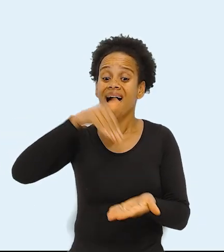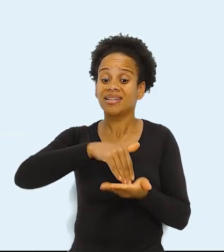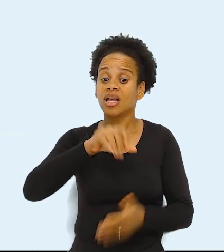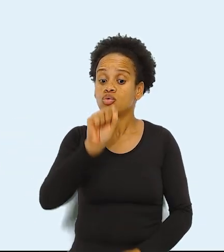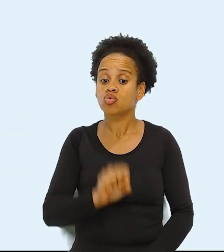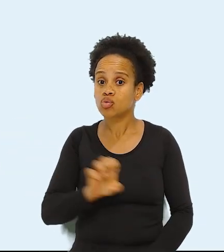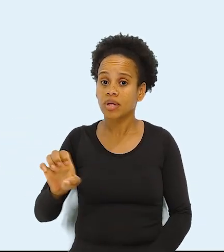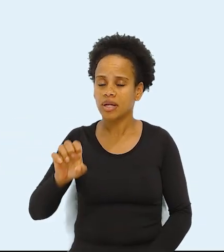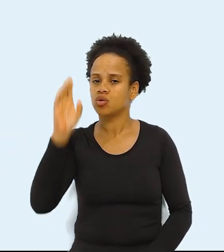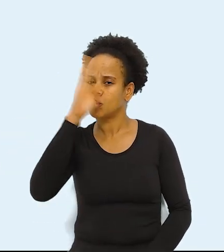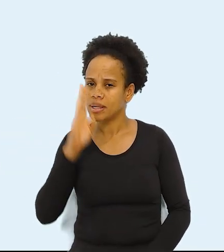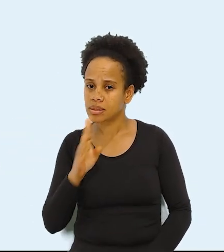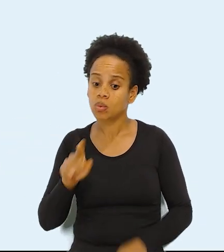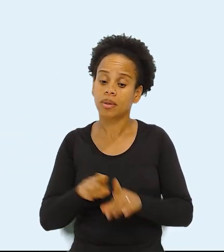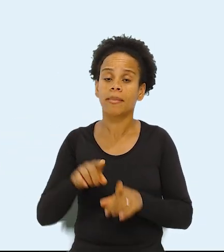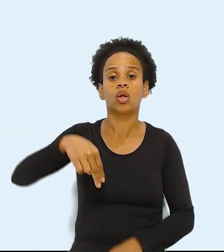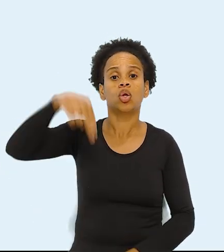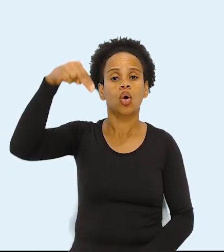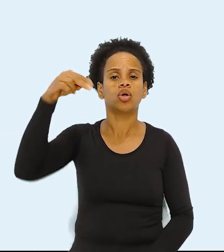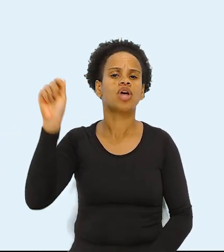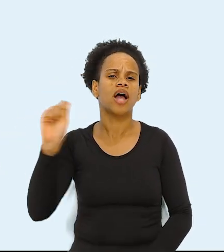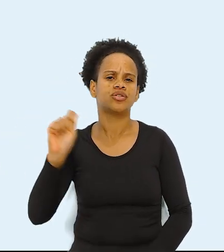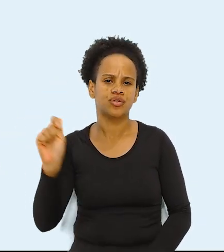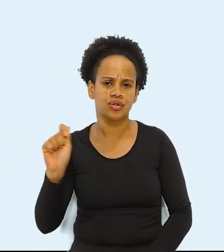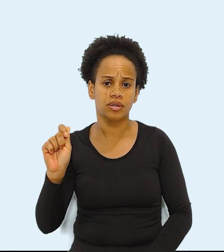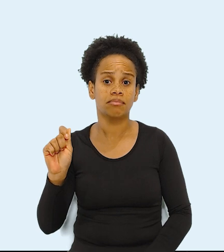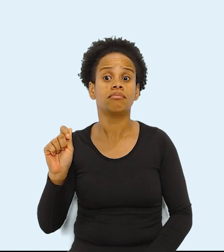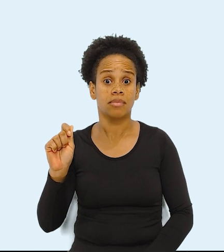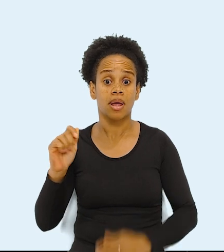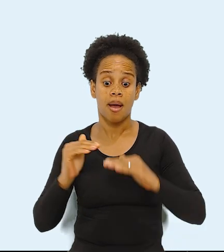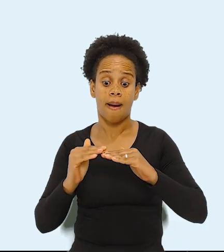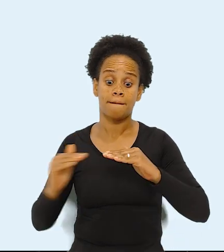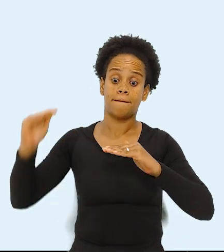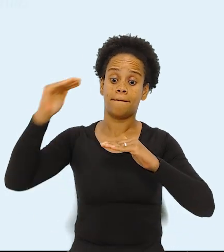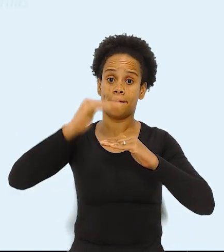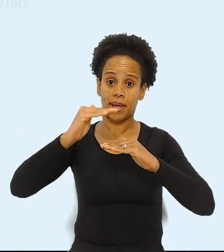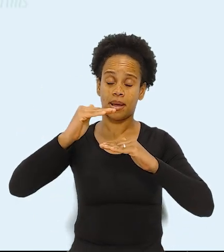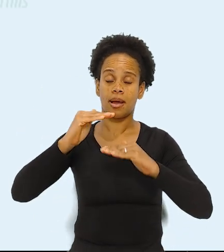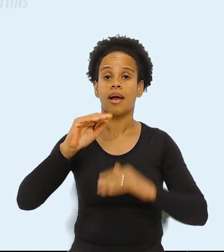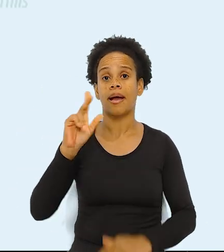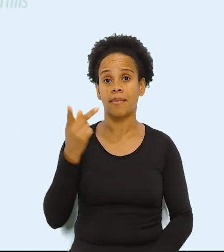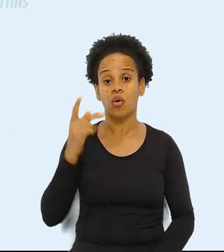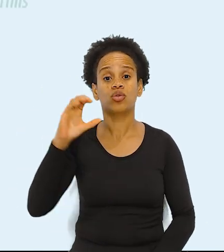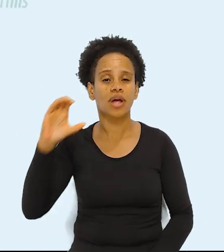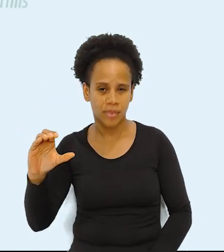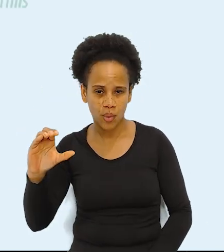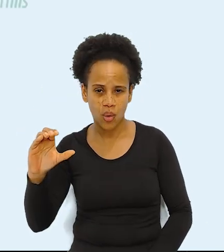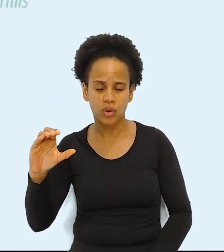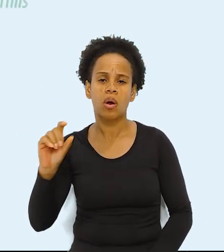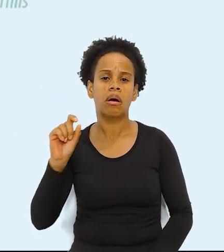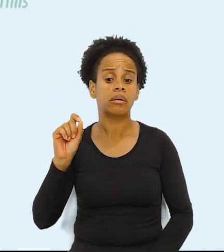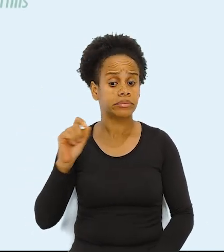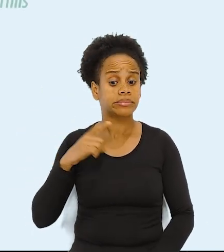e parte norte da Argentina. Ela se sobrepõe àquela do Hemagogus capricorni, que, por